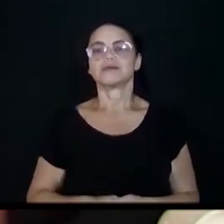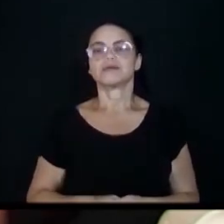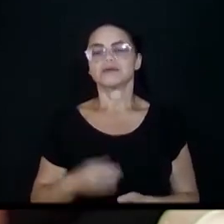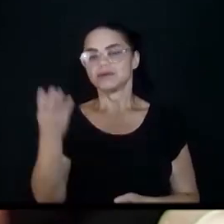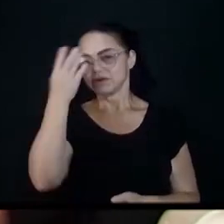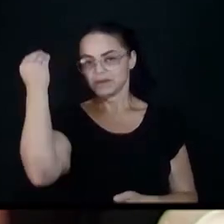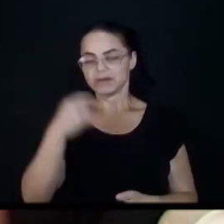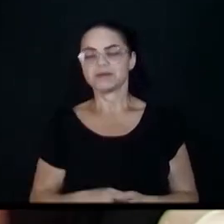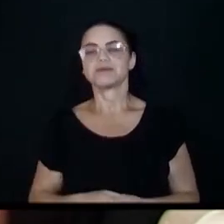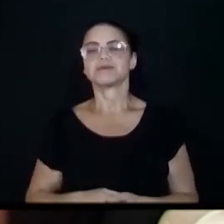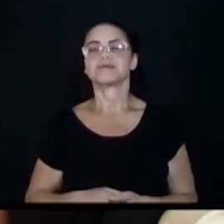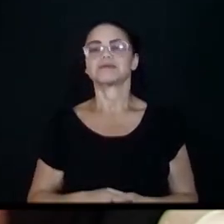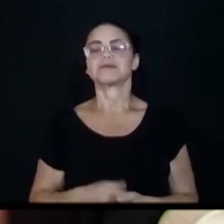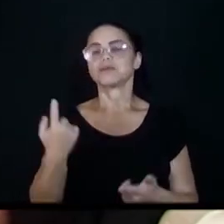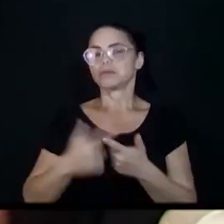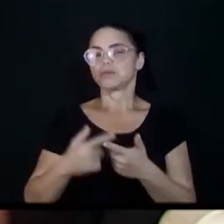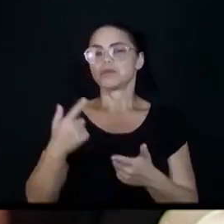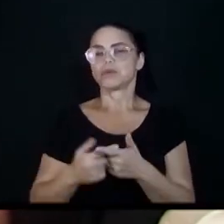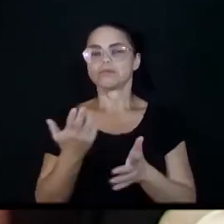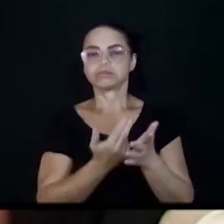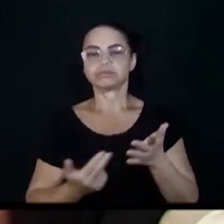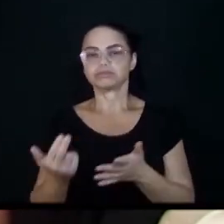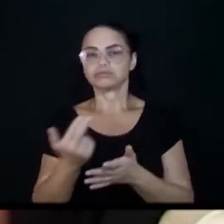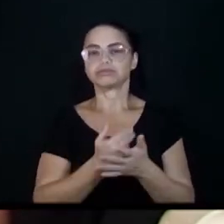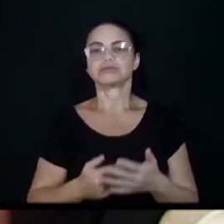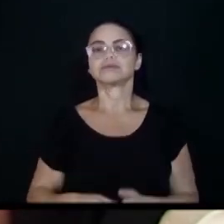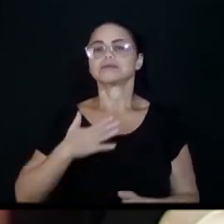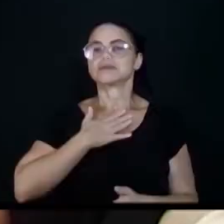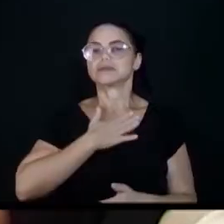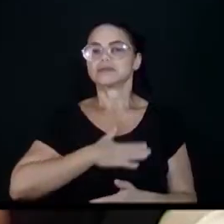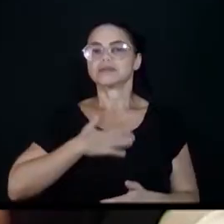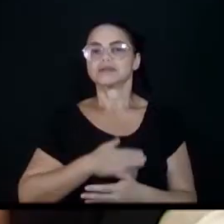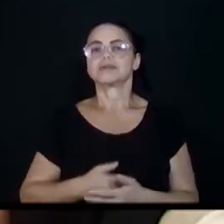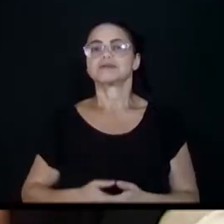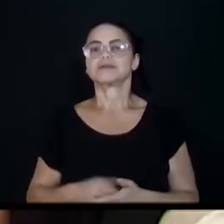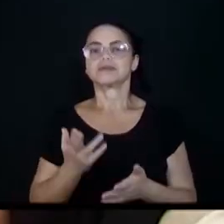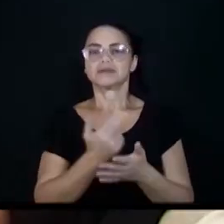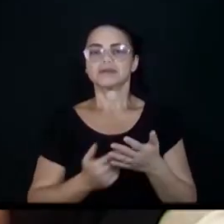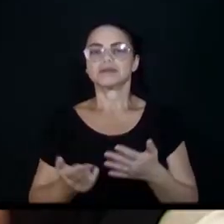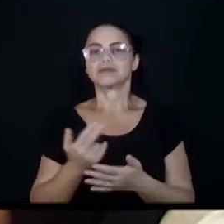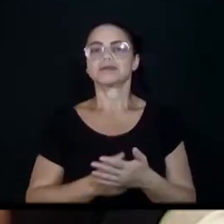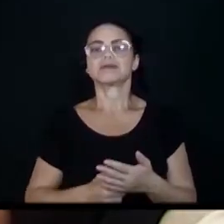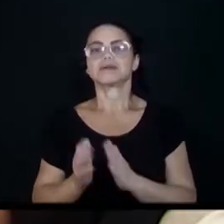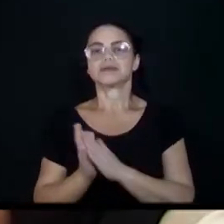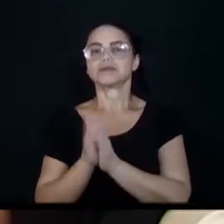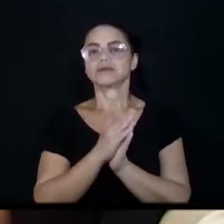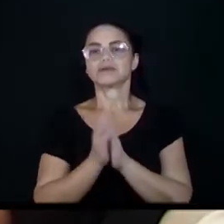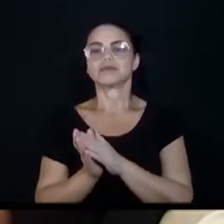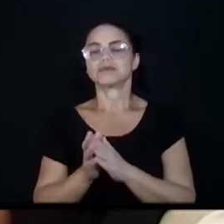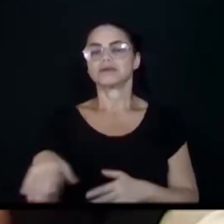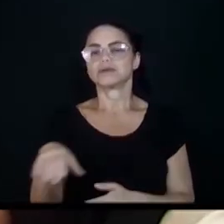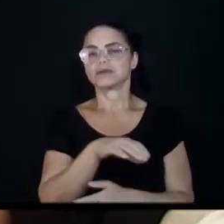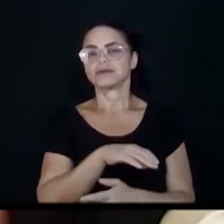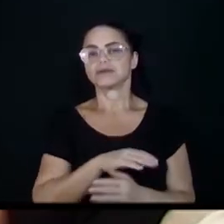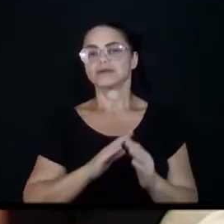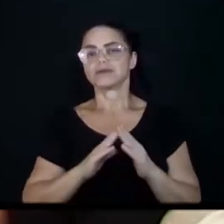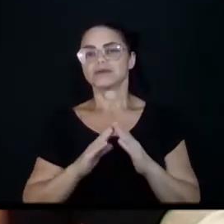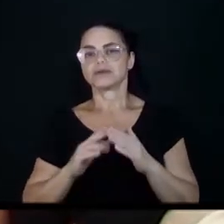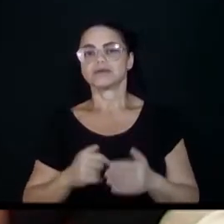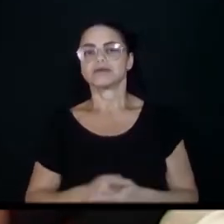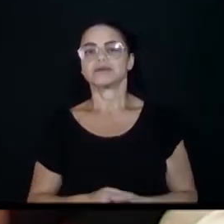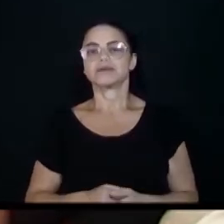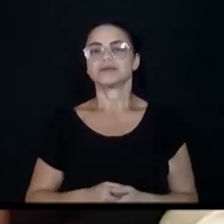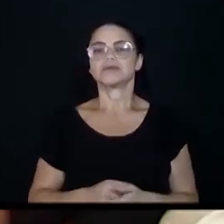você gosta de pintar? Eu gosto de fazer casa, gosto de fazer boneca, gosto de